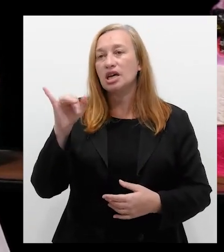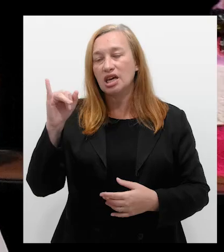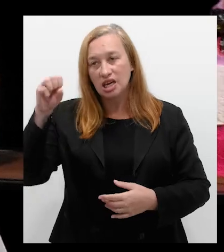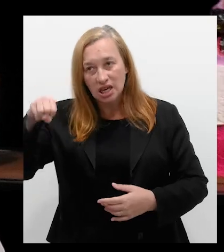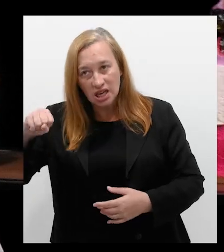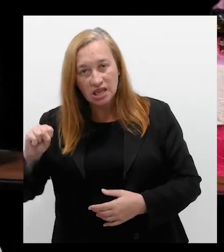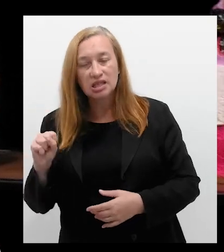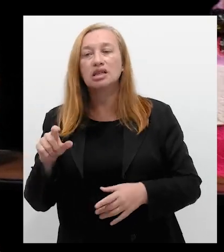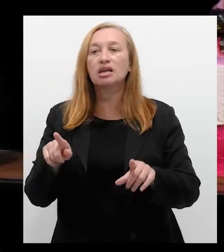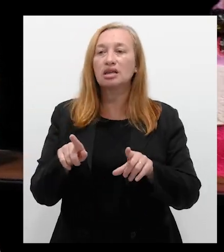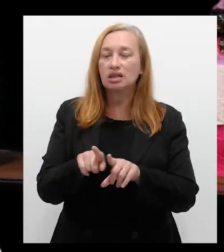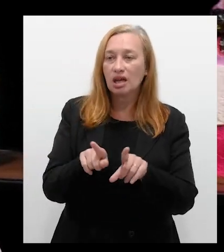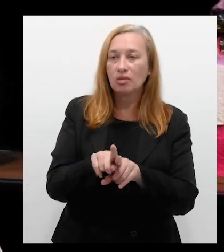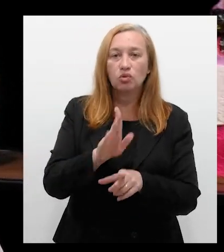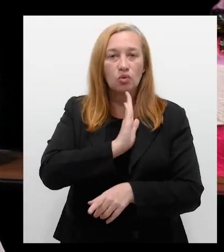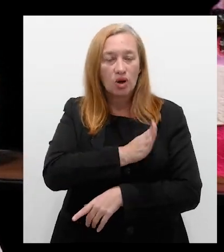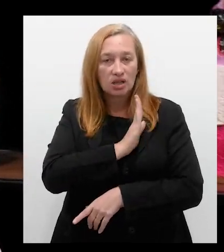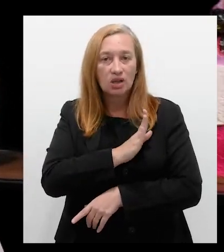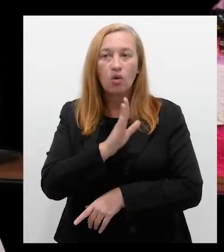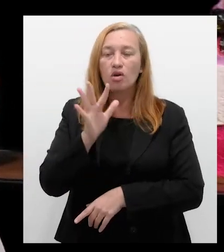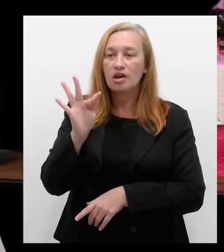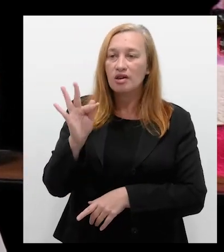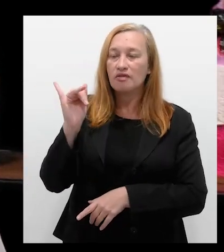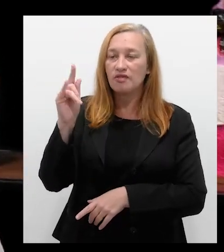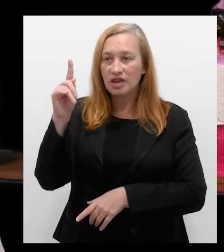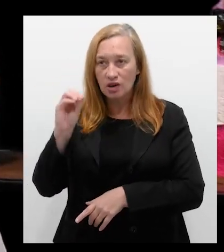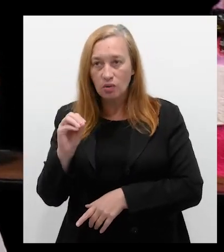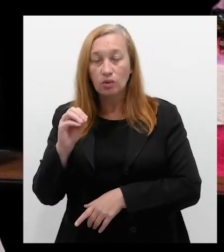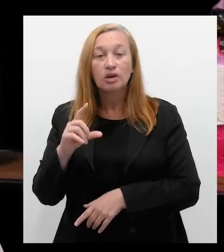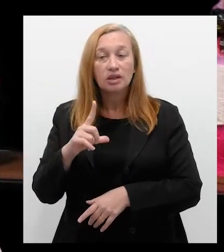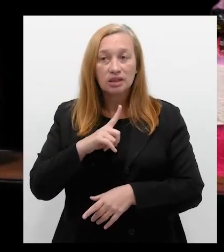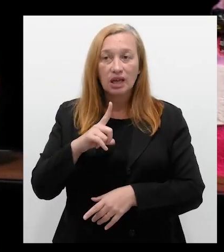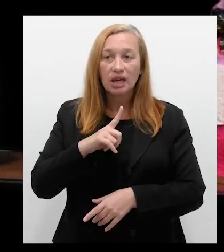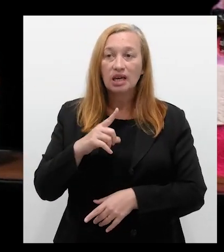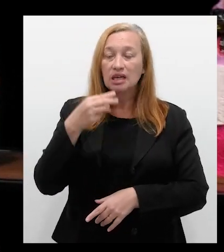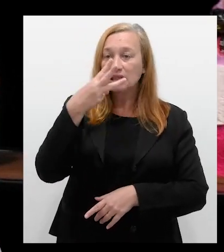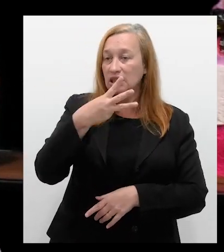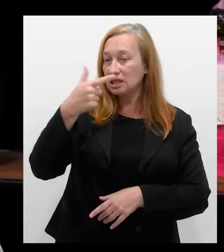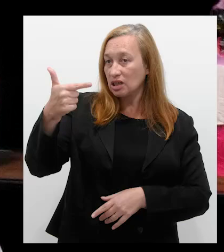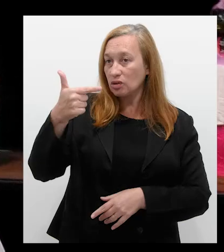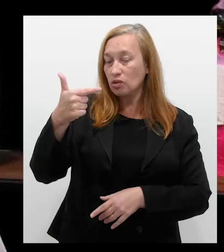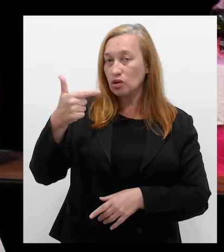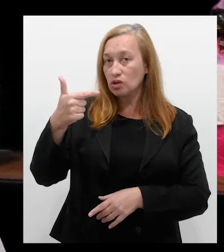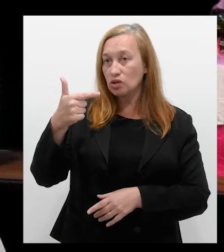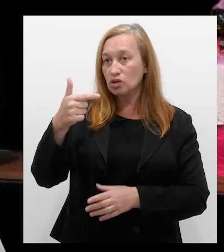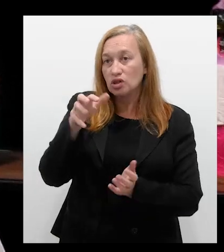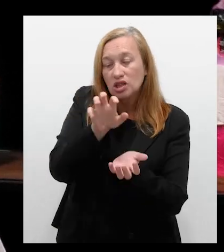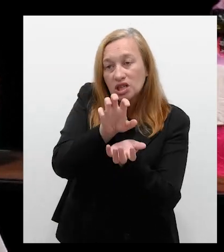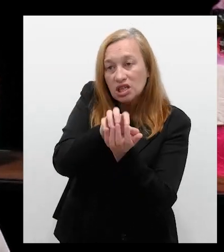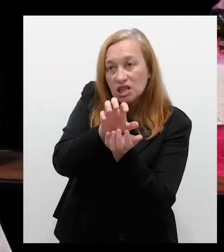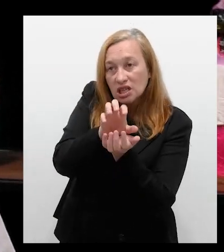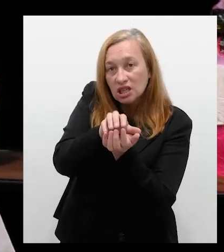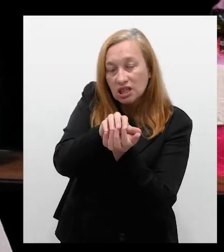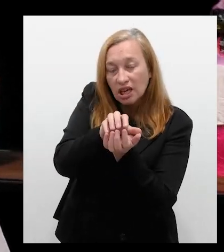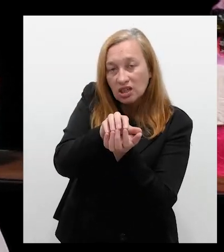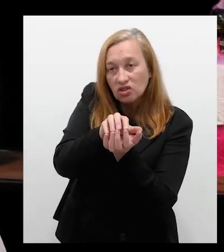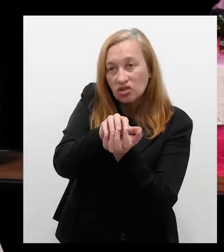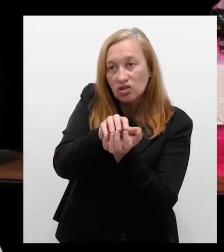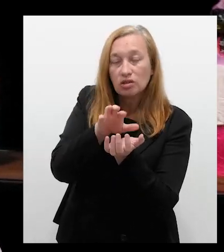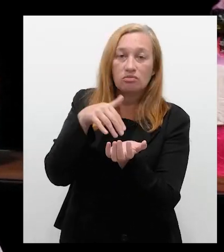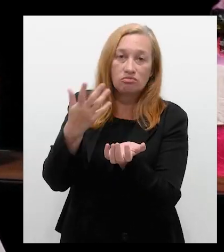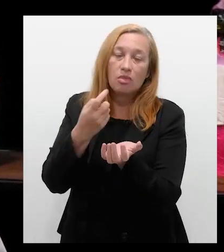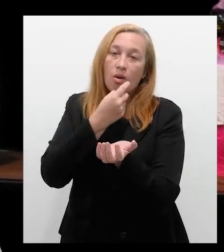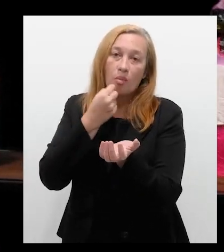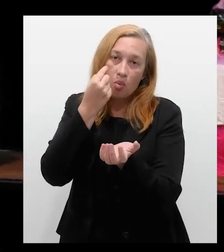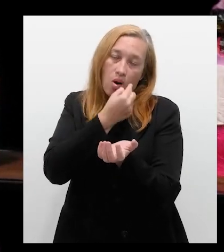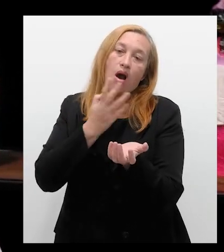coração, como nós temos fígado, nós temos, assim, numa vida adulta, né, um adulto ele tem 32 órgãos dentais na cavidade bucal.